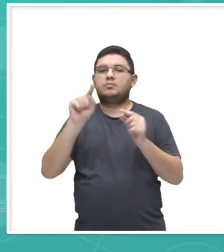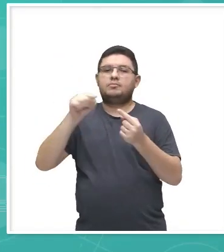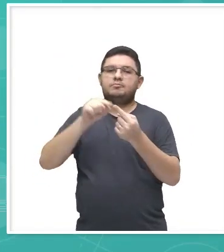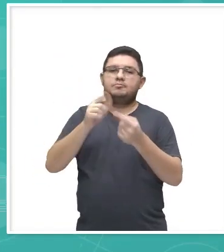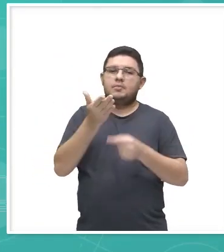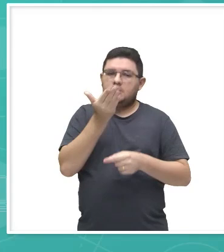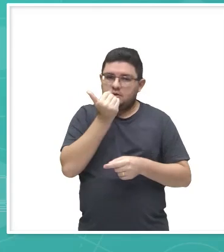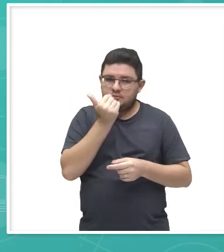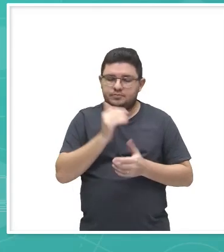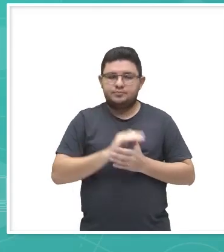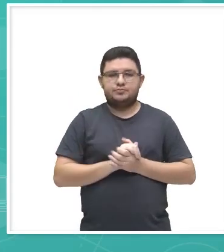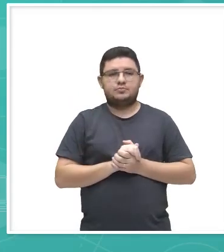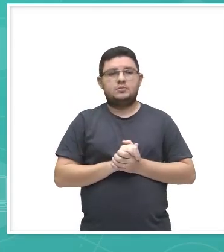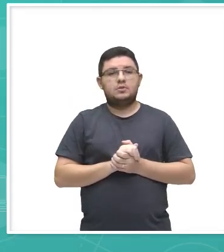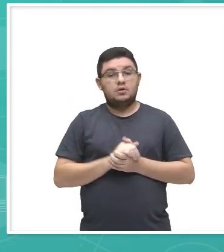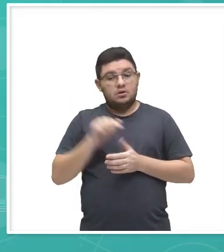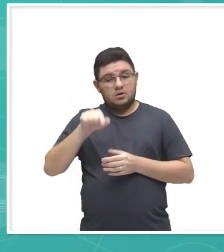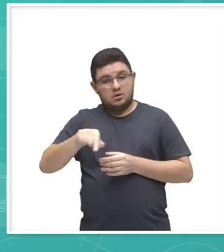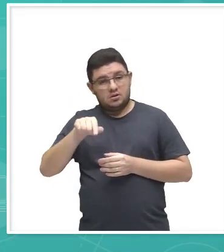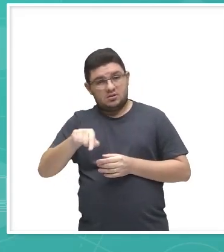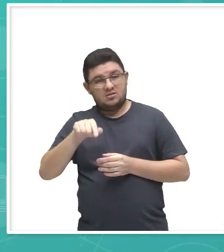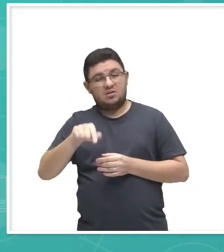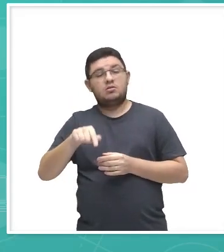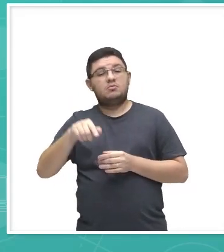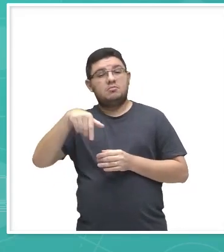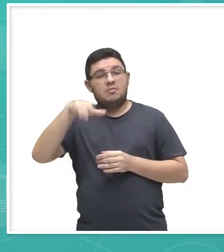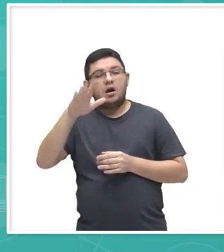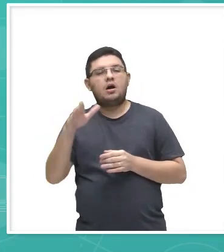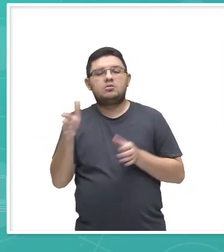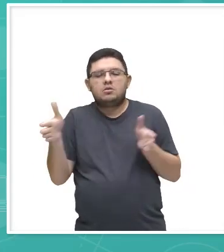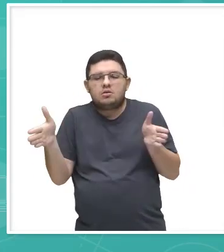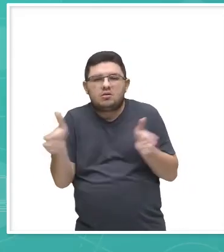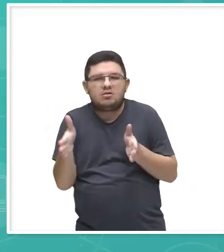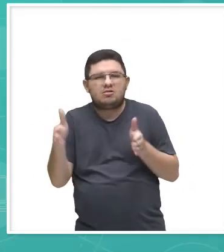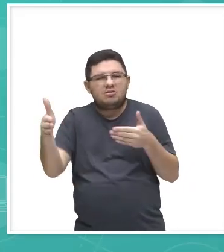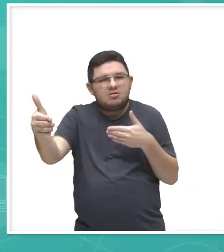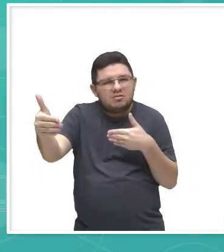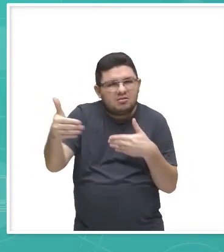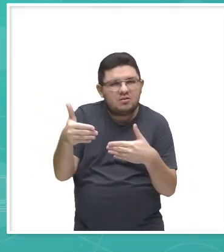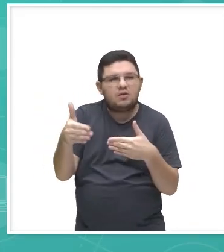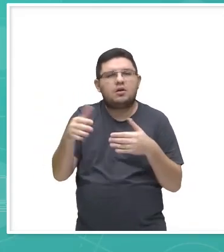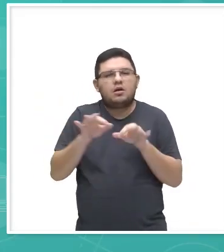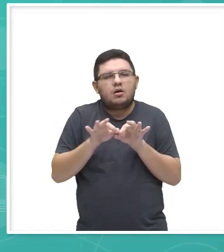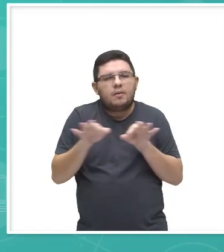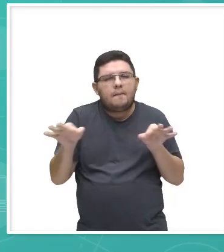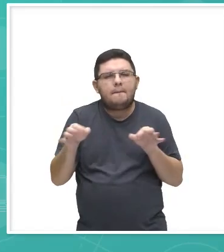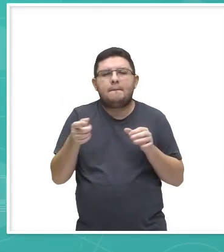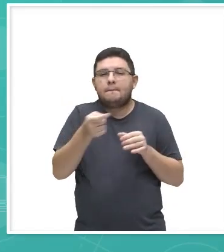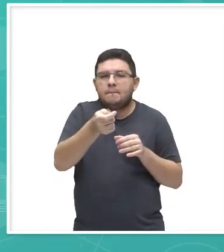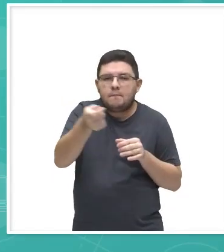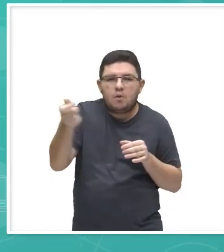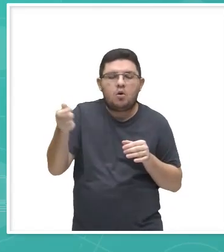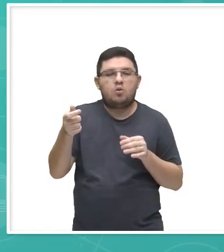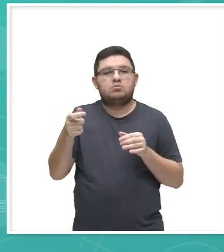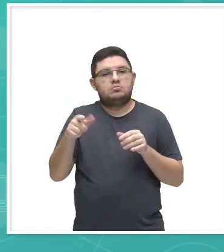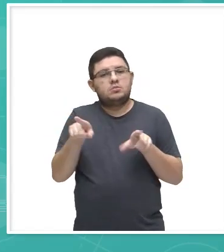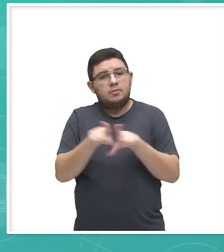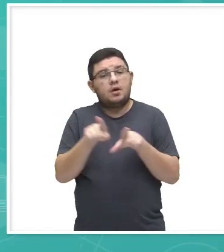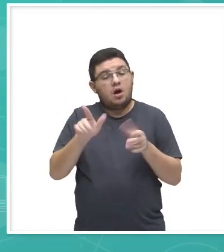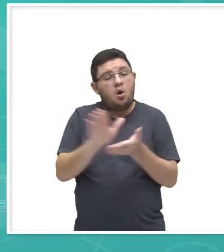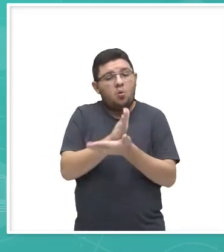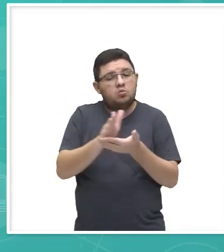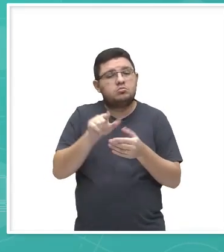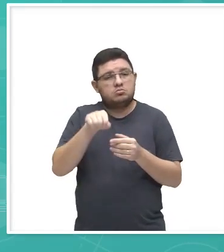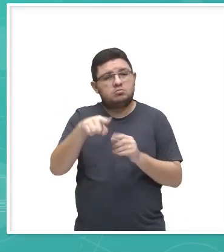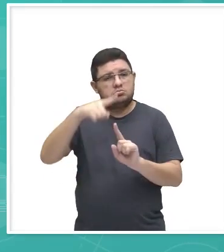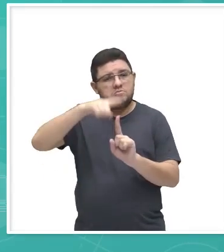pequenas propriedades. As pequenas propriedades, elas também vão cultivar alguns gêneros para a exportação. Aí nós